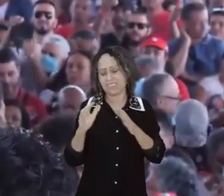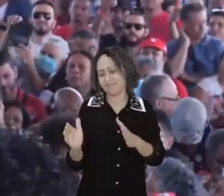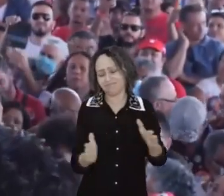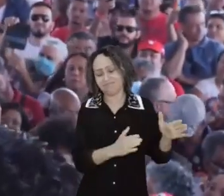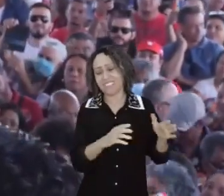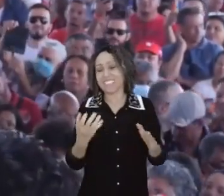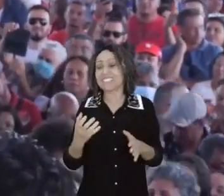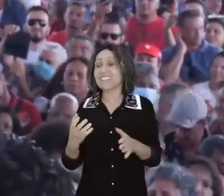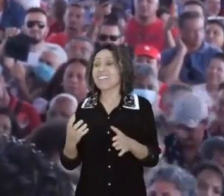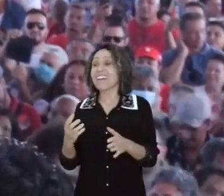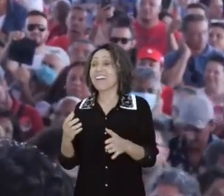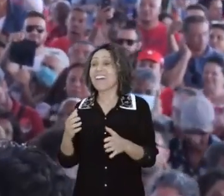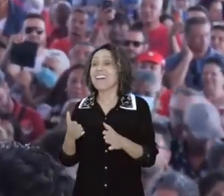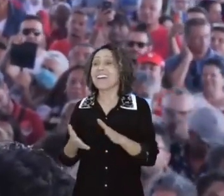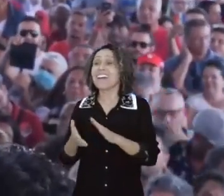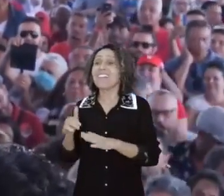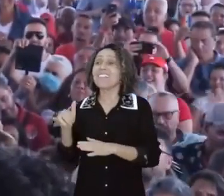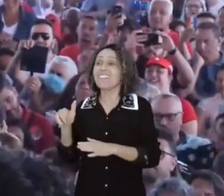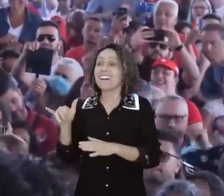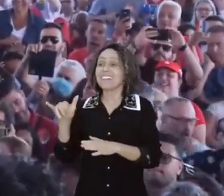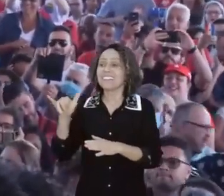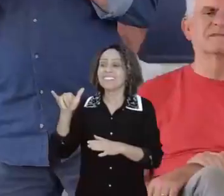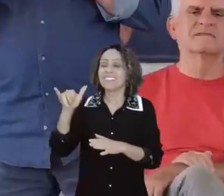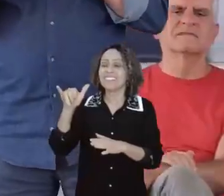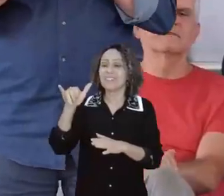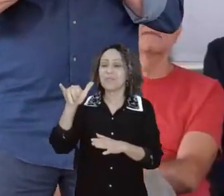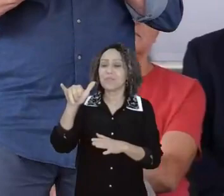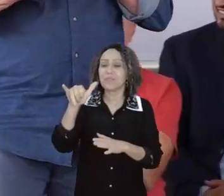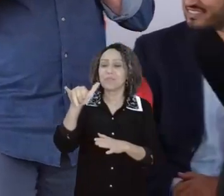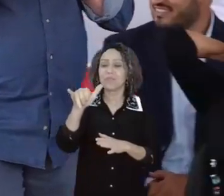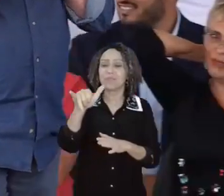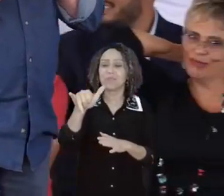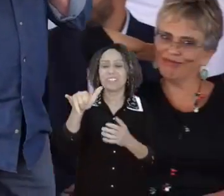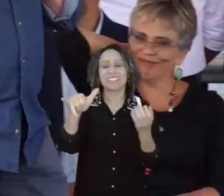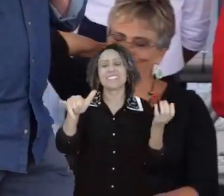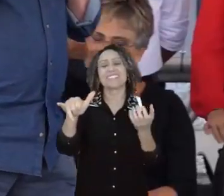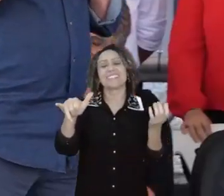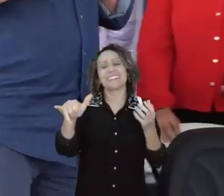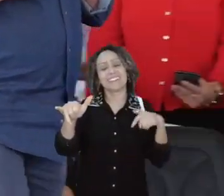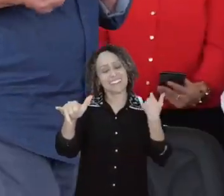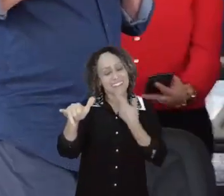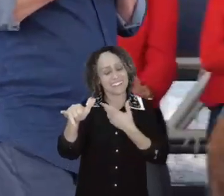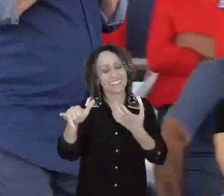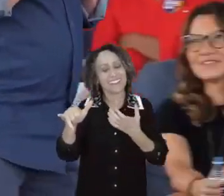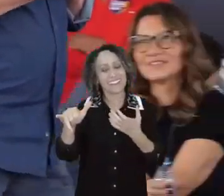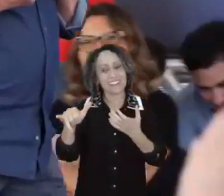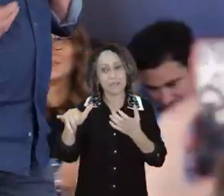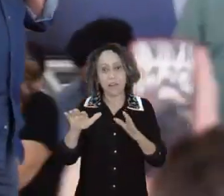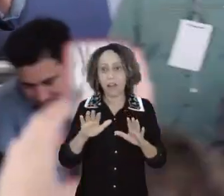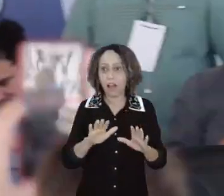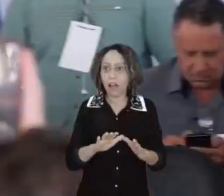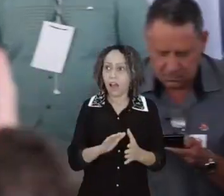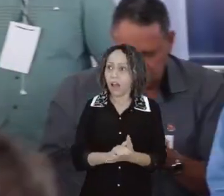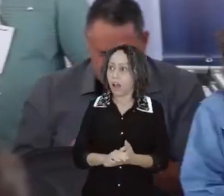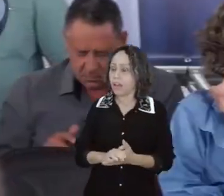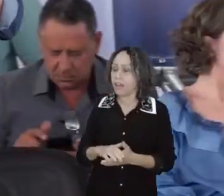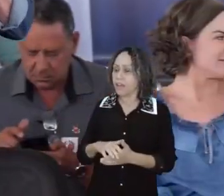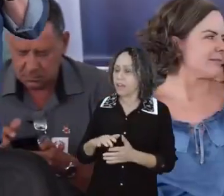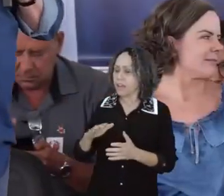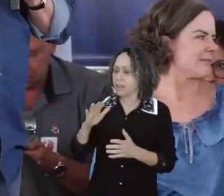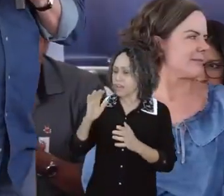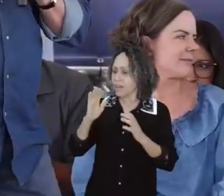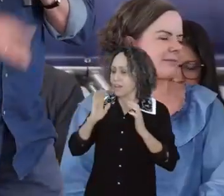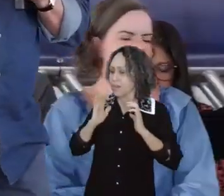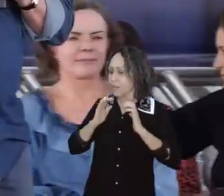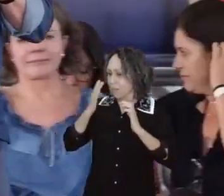uma rodoviária. O aeroporto virou uma rodoviária. Então, tudo que eu faço é o seguinte: eu trabalhava